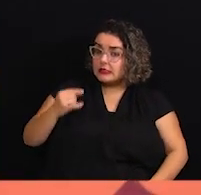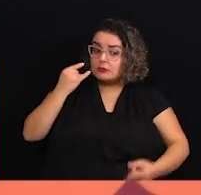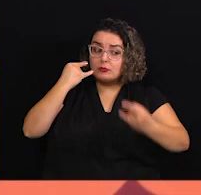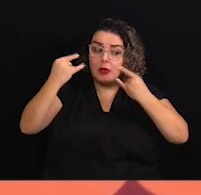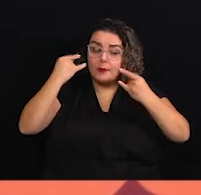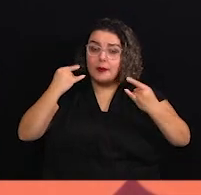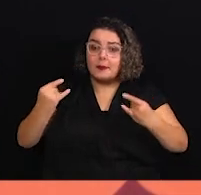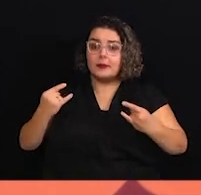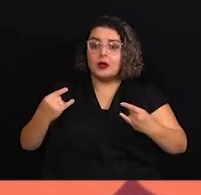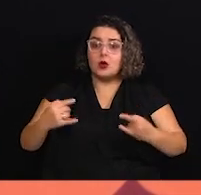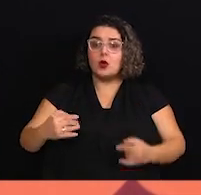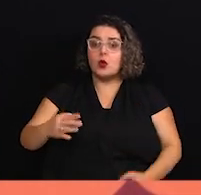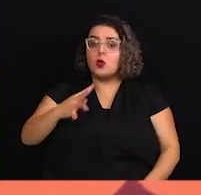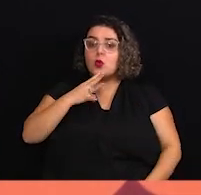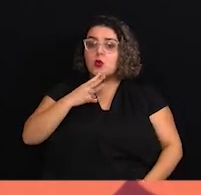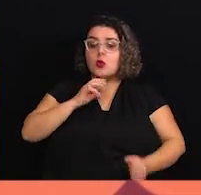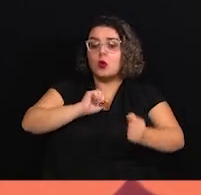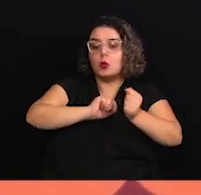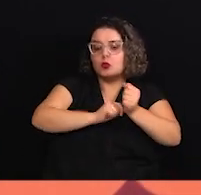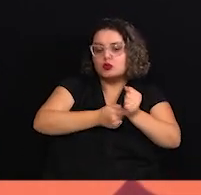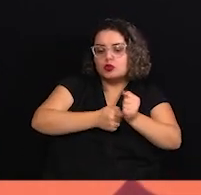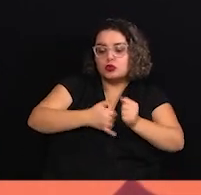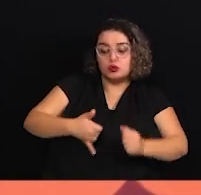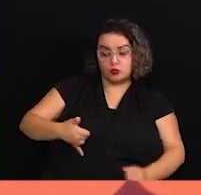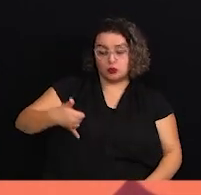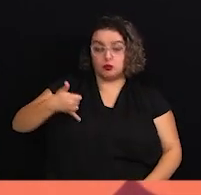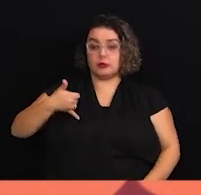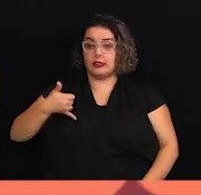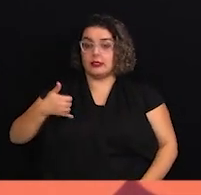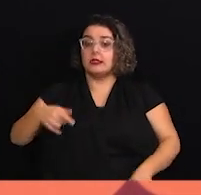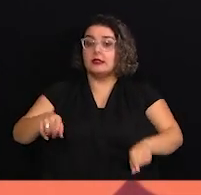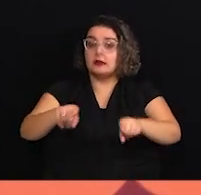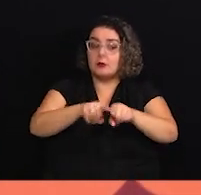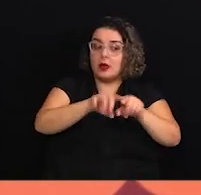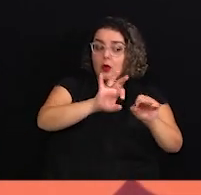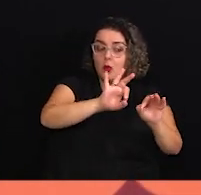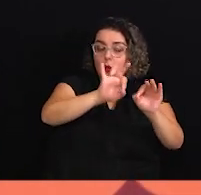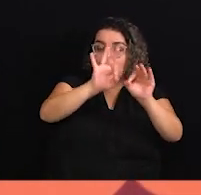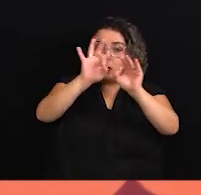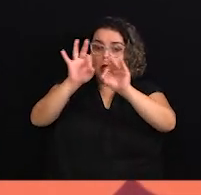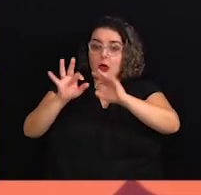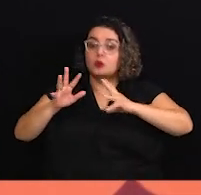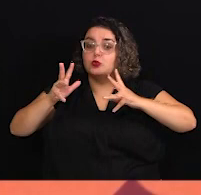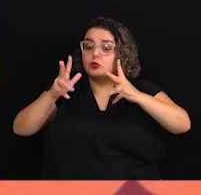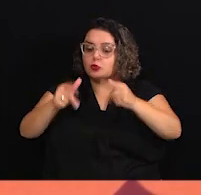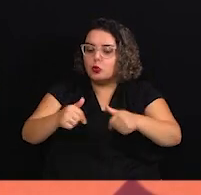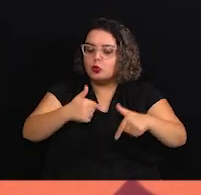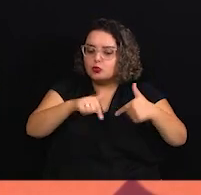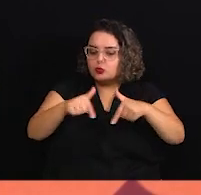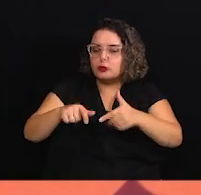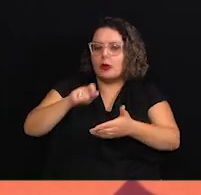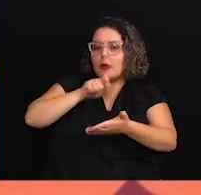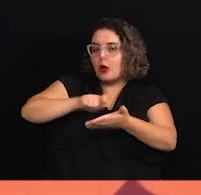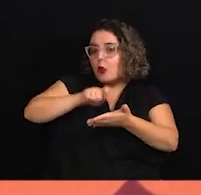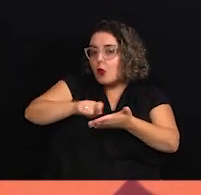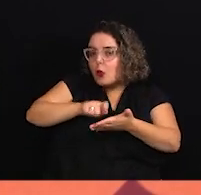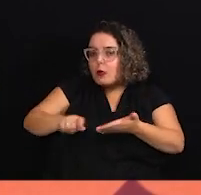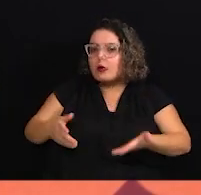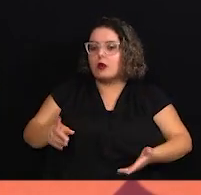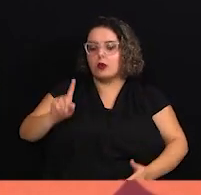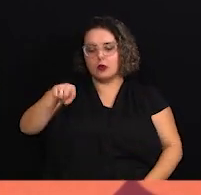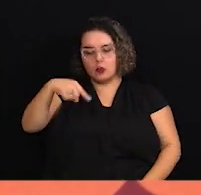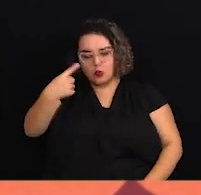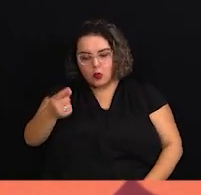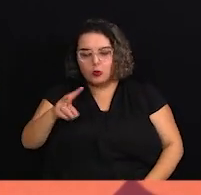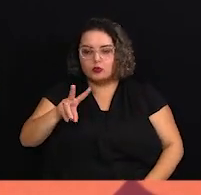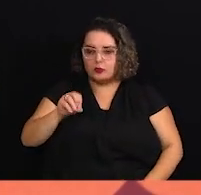em conhecer o Diário de um Soberbo, né? E também acompanhar todo o seu trabalho como escritora, né?